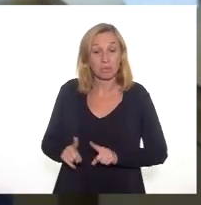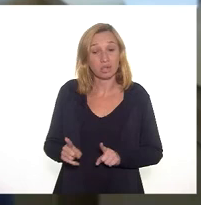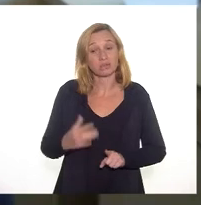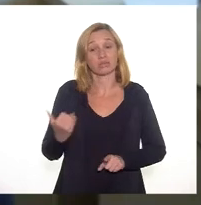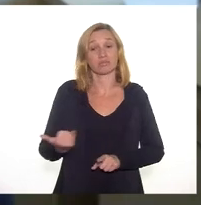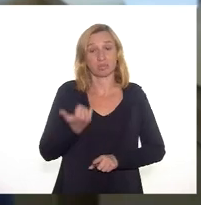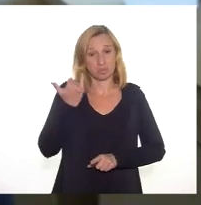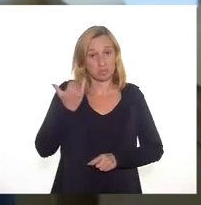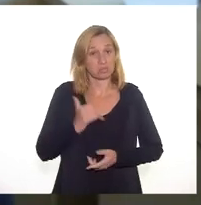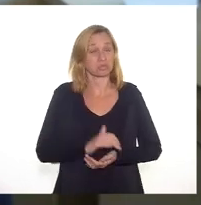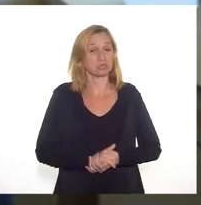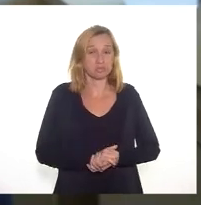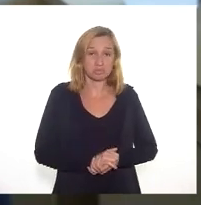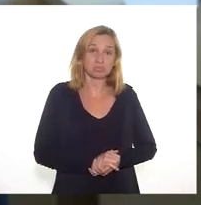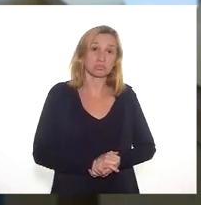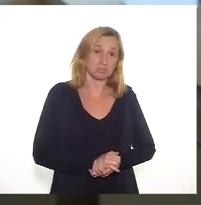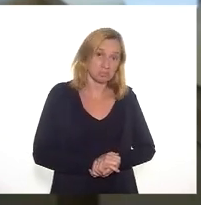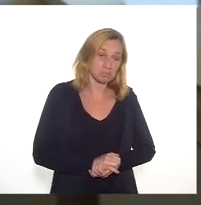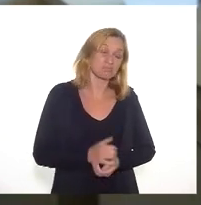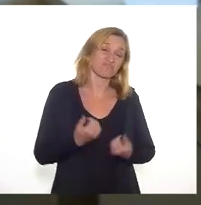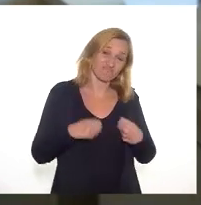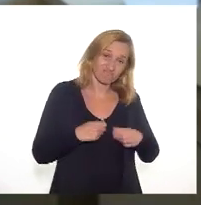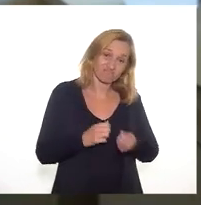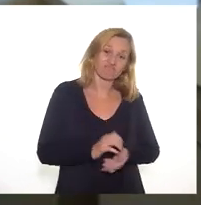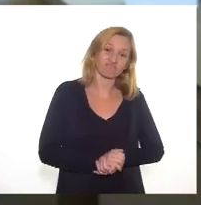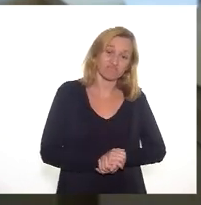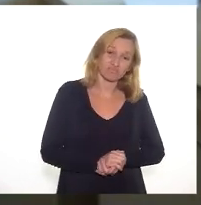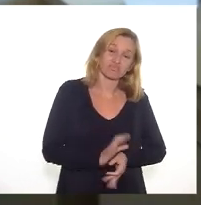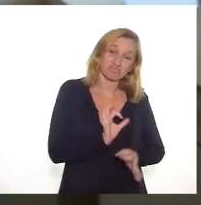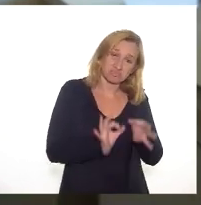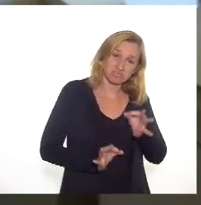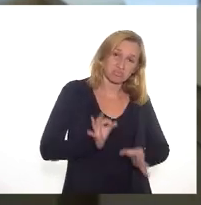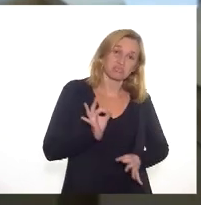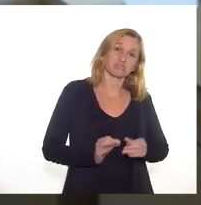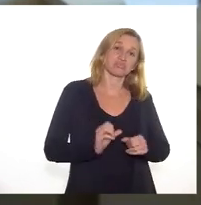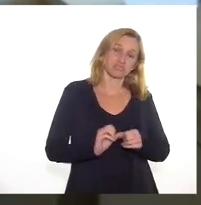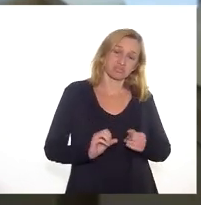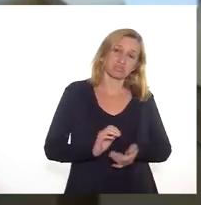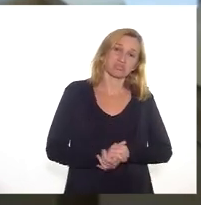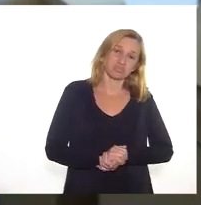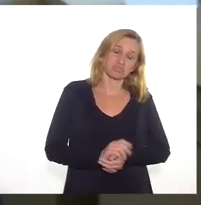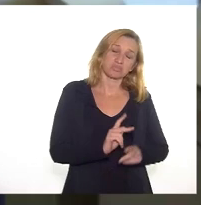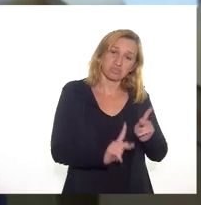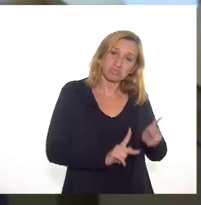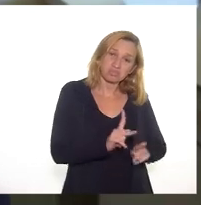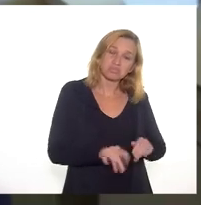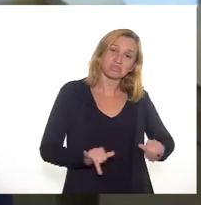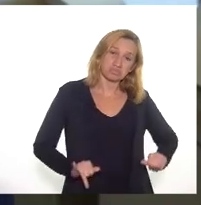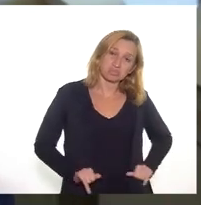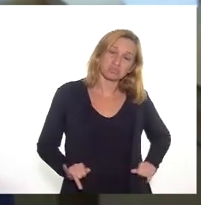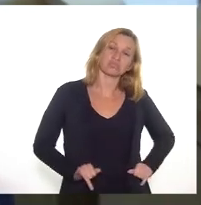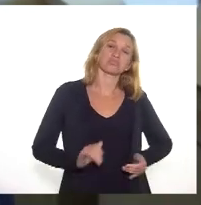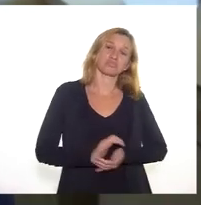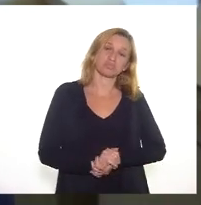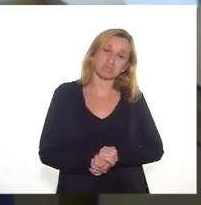necessário, se fazia necessário fazer justiça perante a população